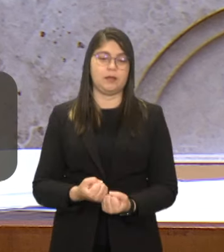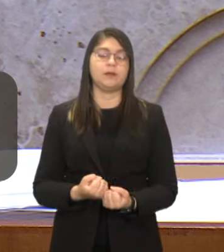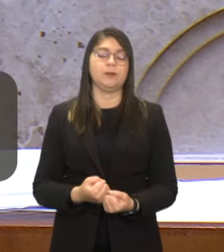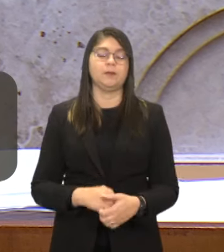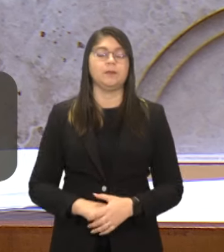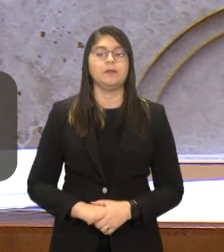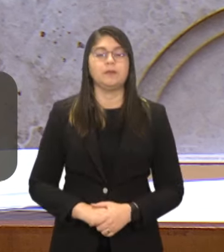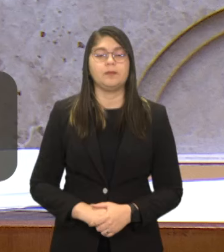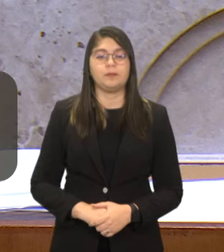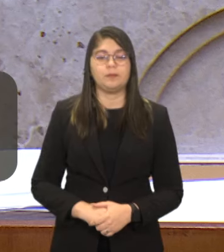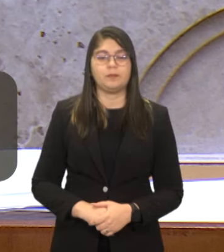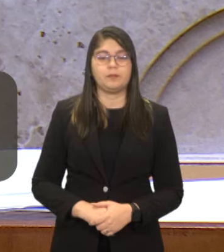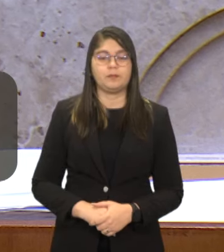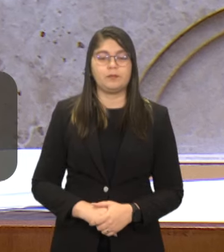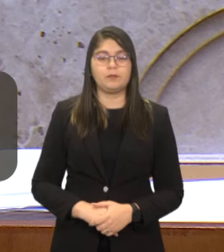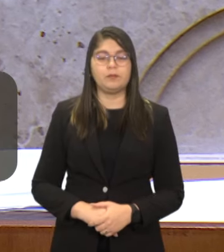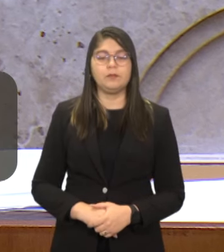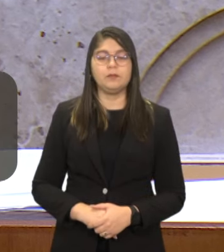previstas.